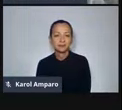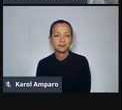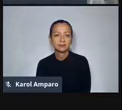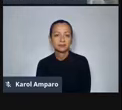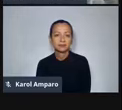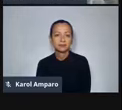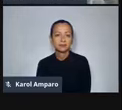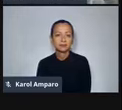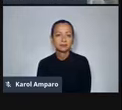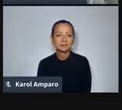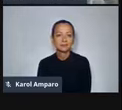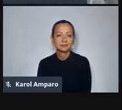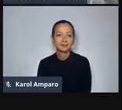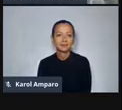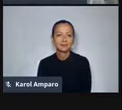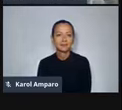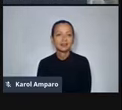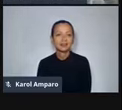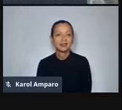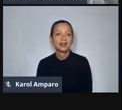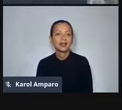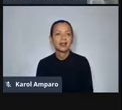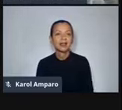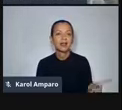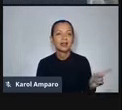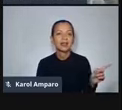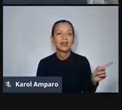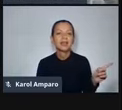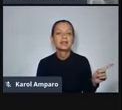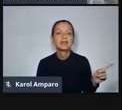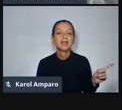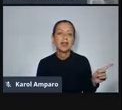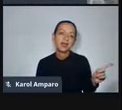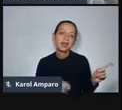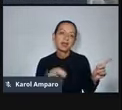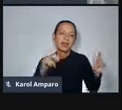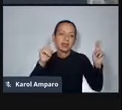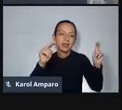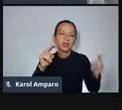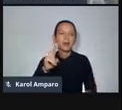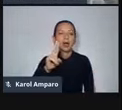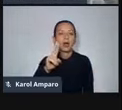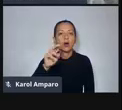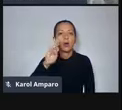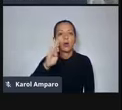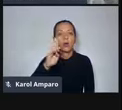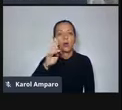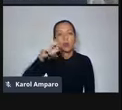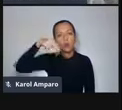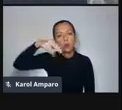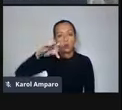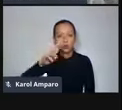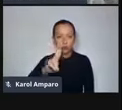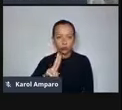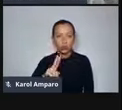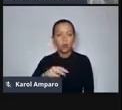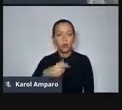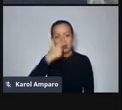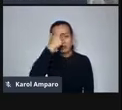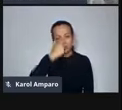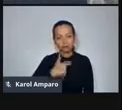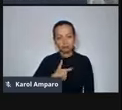Tá aí, ó. O Ubuntu, né? A filosofia africana. Eu sou porque nós somos. Todo mundo